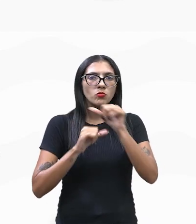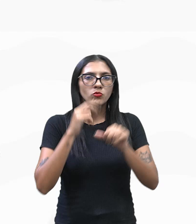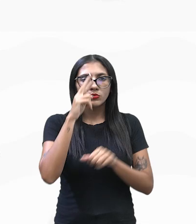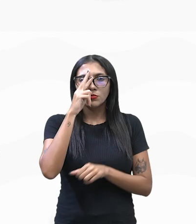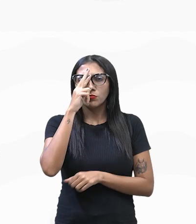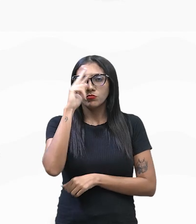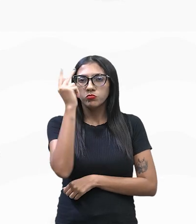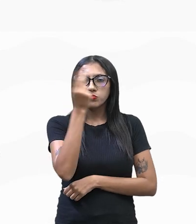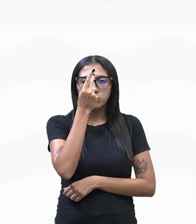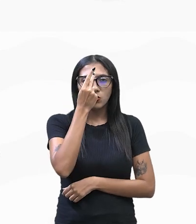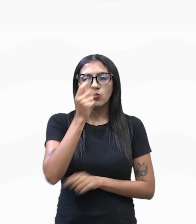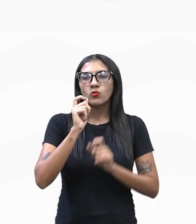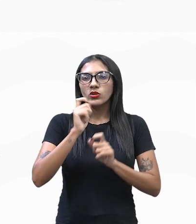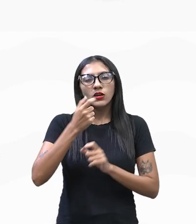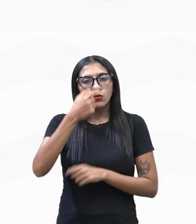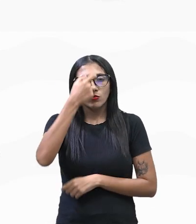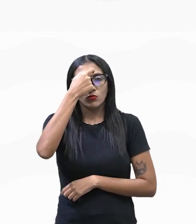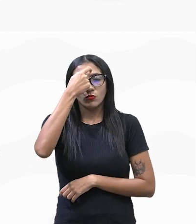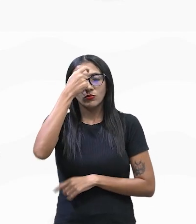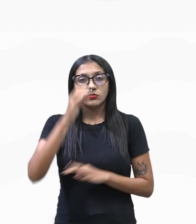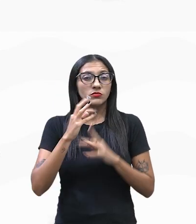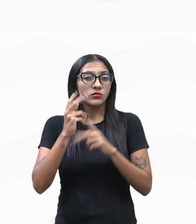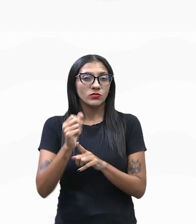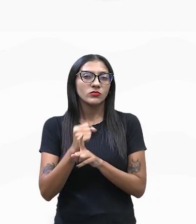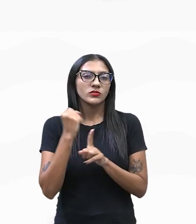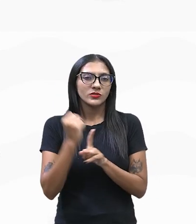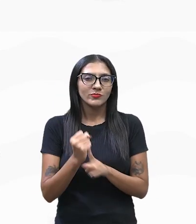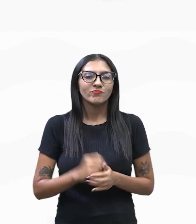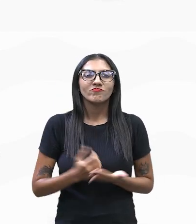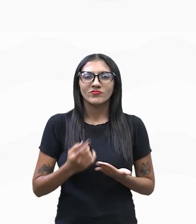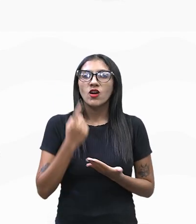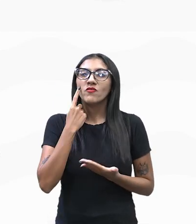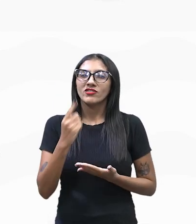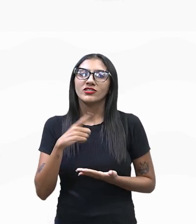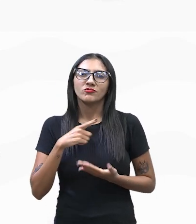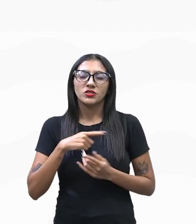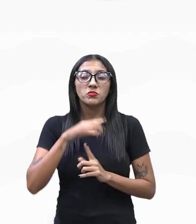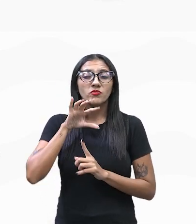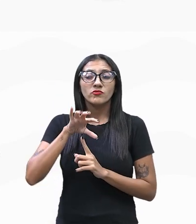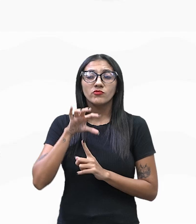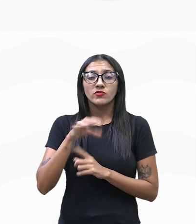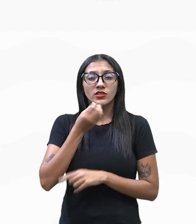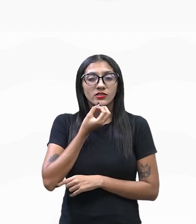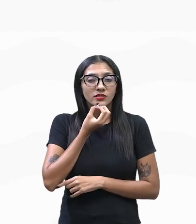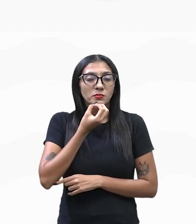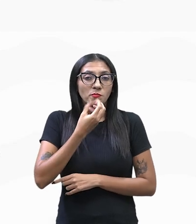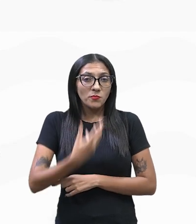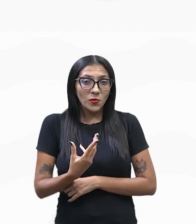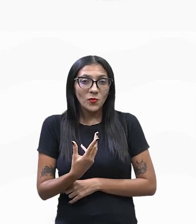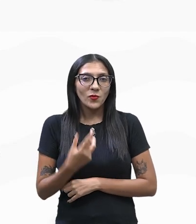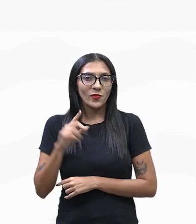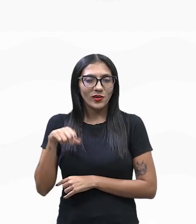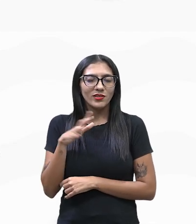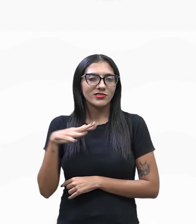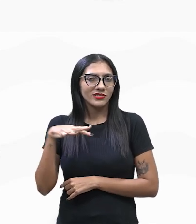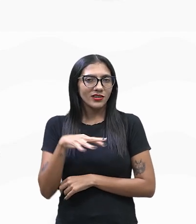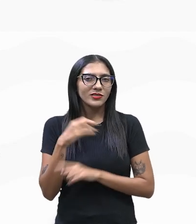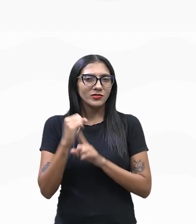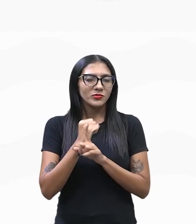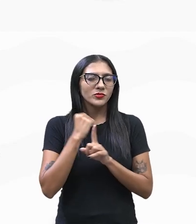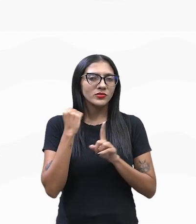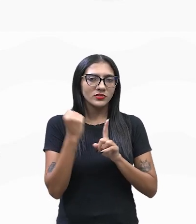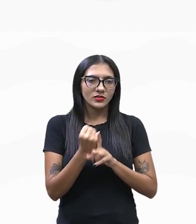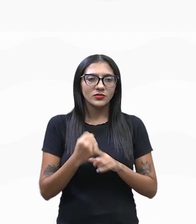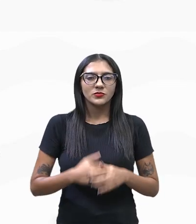descarte correto daquele lixo. Então, olha o impacto positivo que esse empreendimento pode trazer para essa